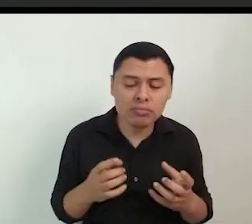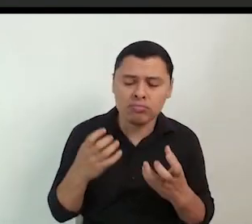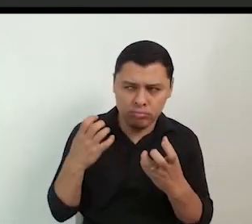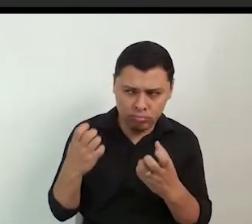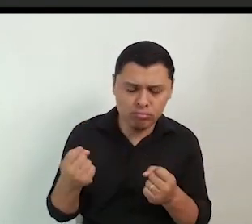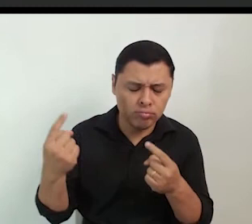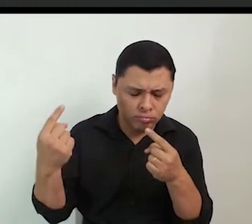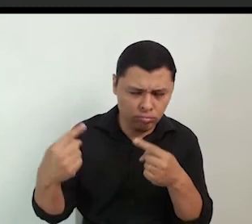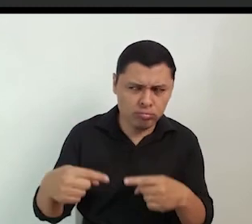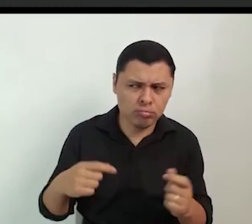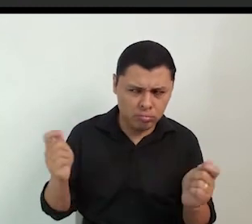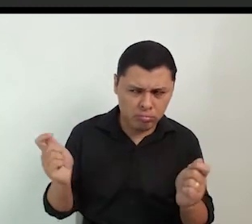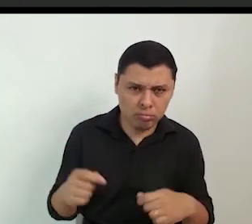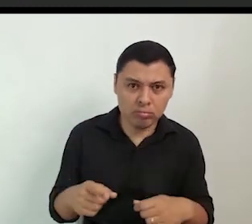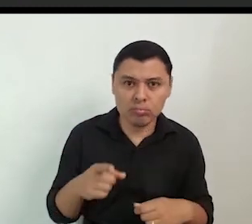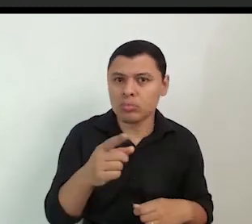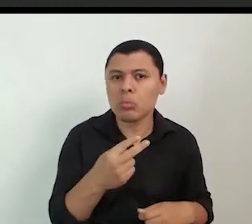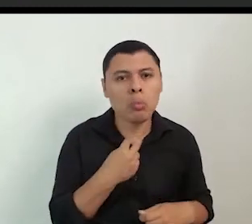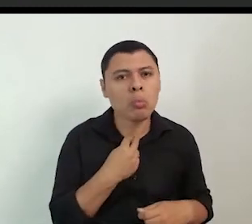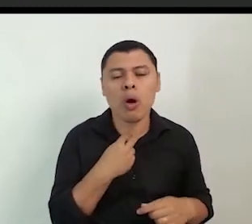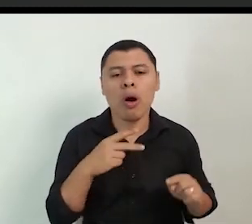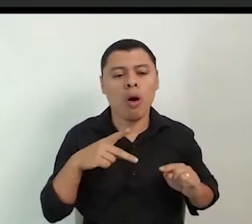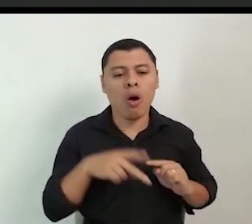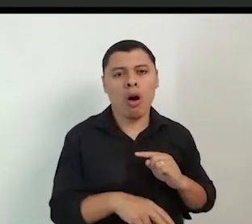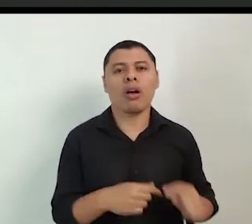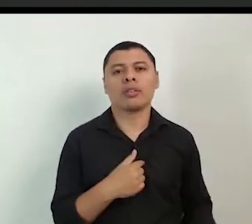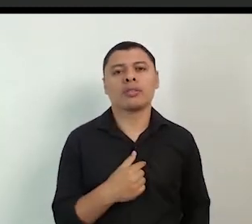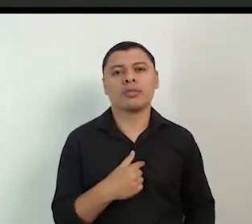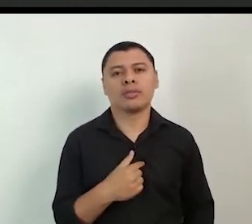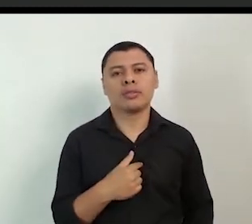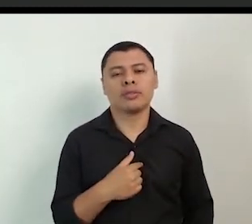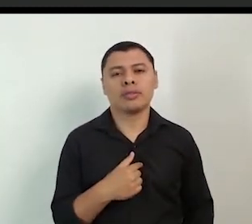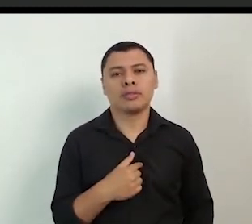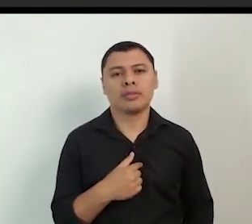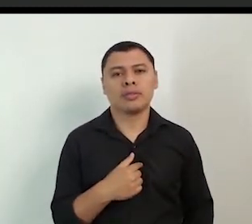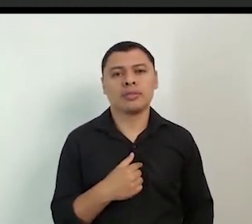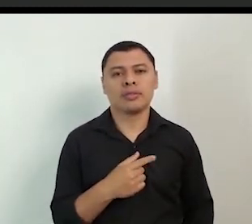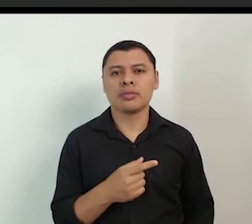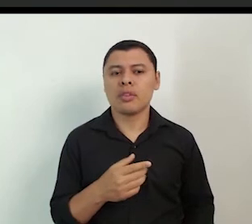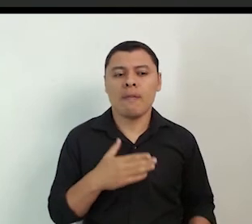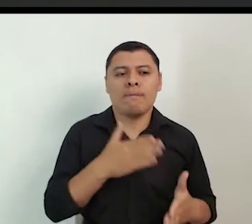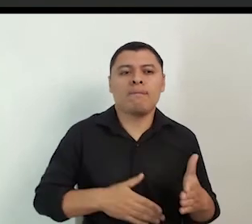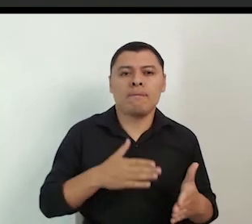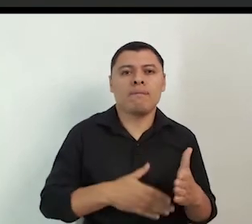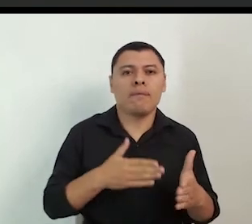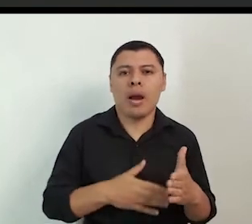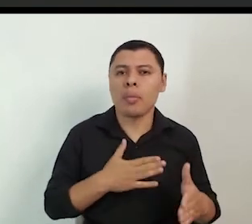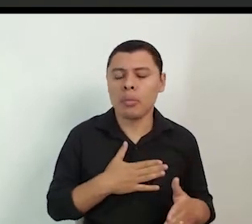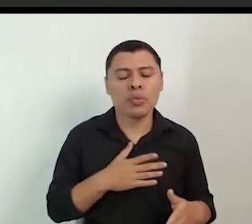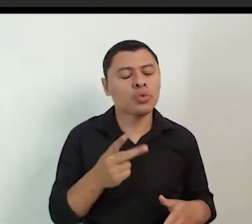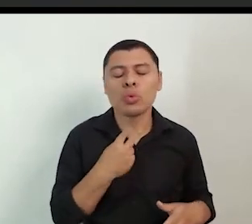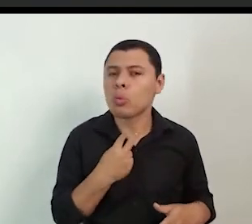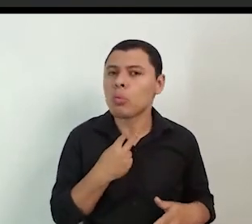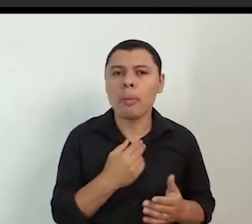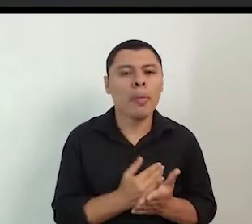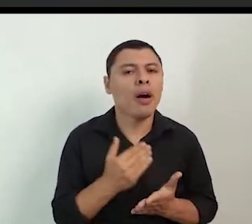desafio, você não pode me limitar. Você não pode criar uma barreira. Você não pode colocar um obstáculo a mais